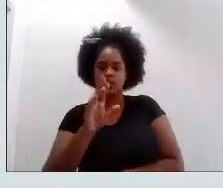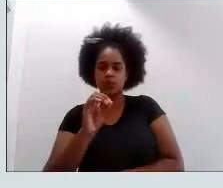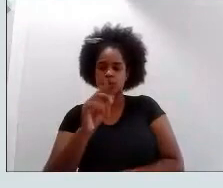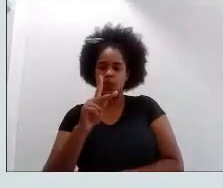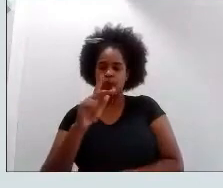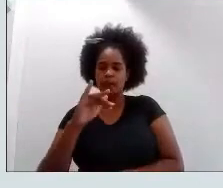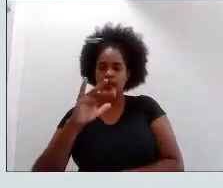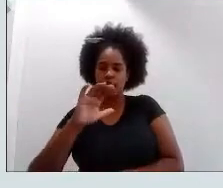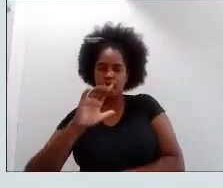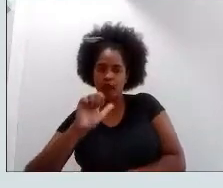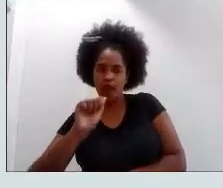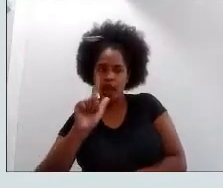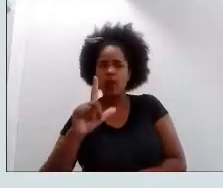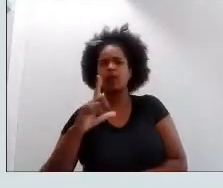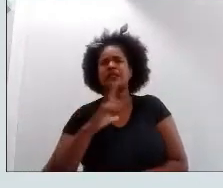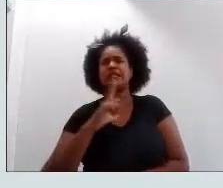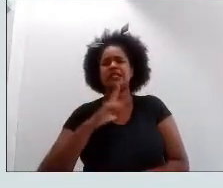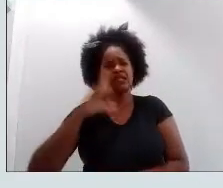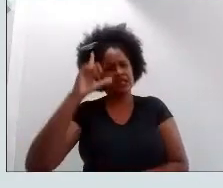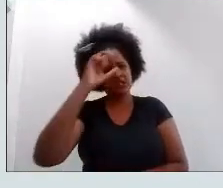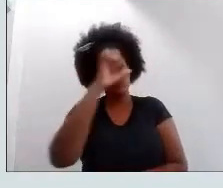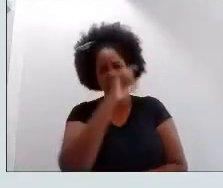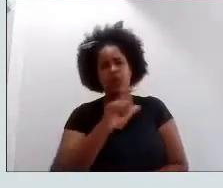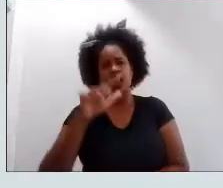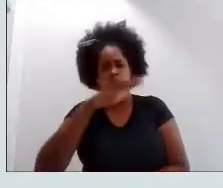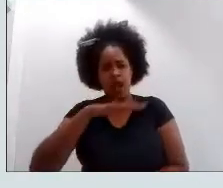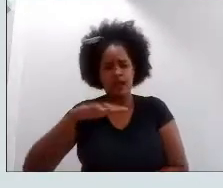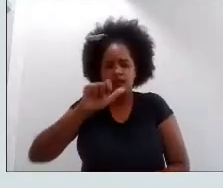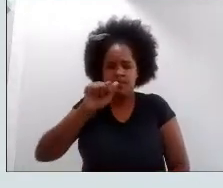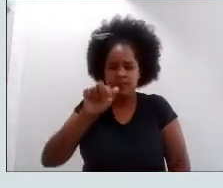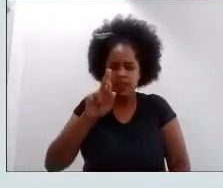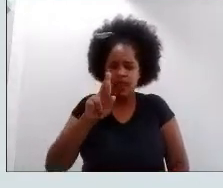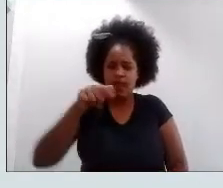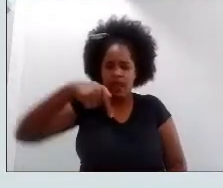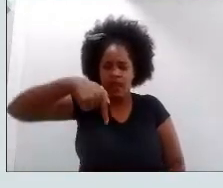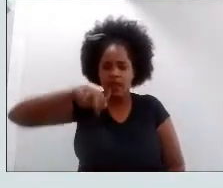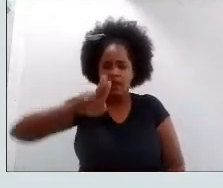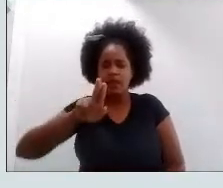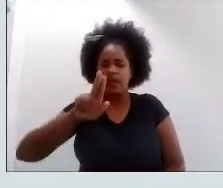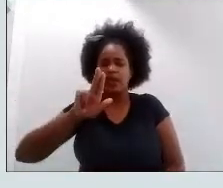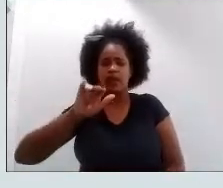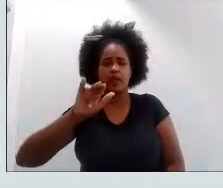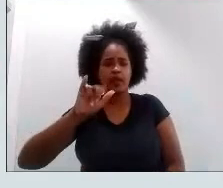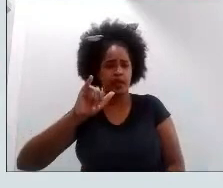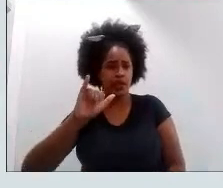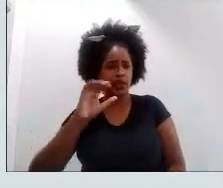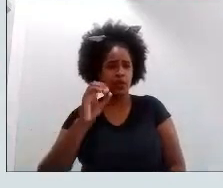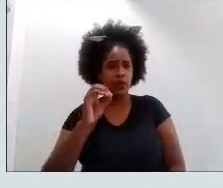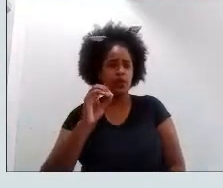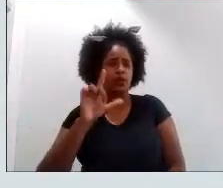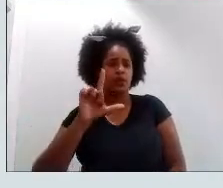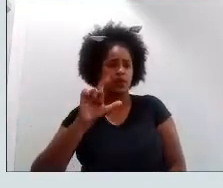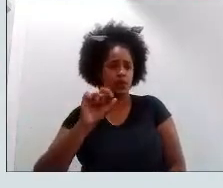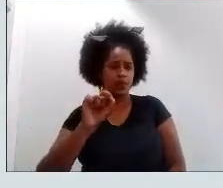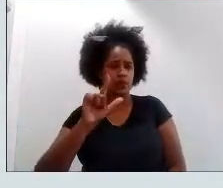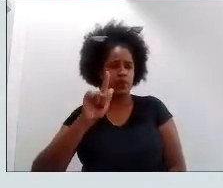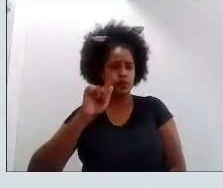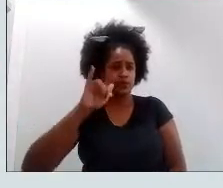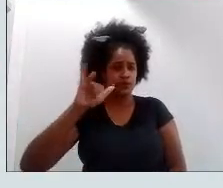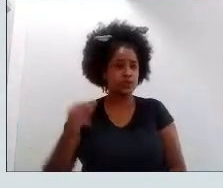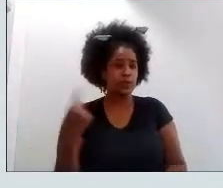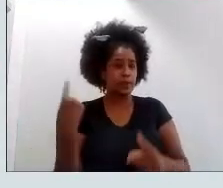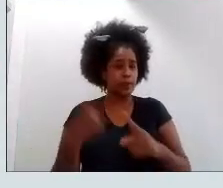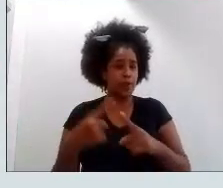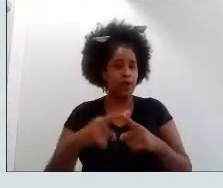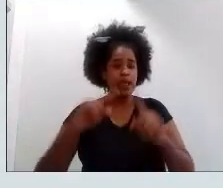obstáculos consideráveis à arqueologia. Os solos ácidos e as intempéries naturais